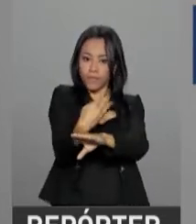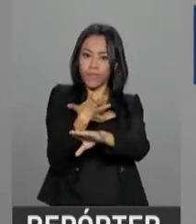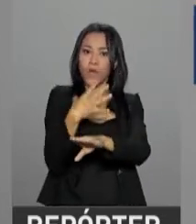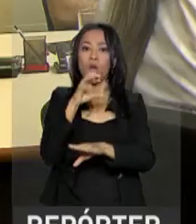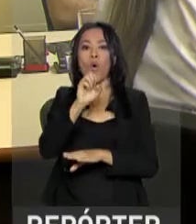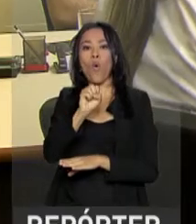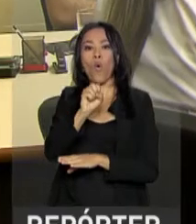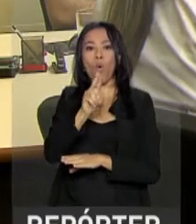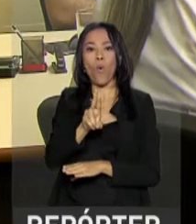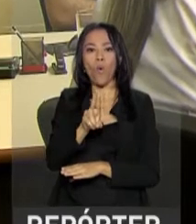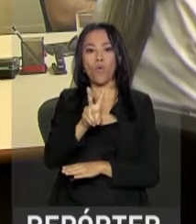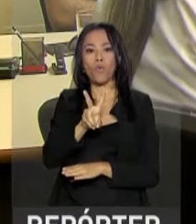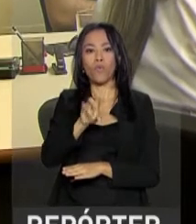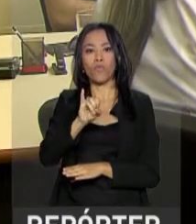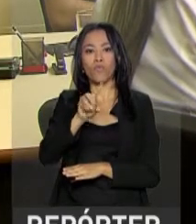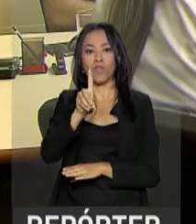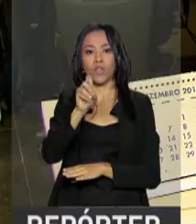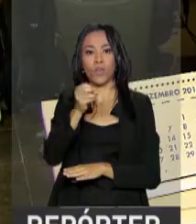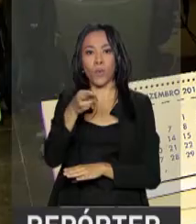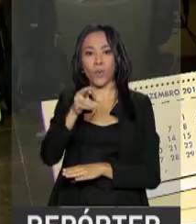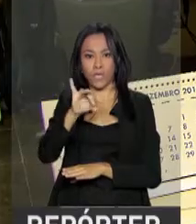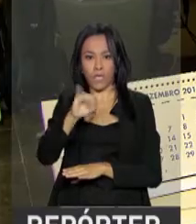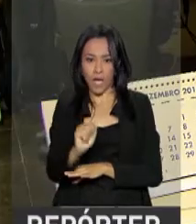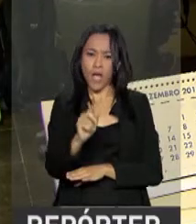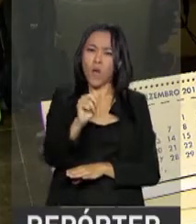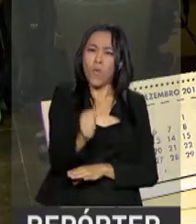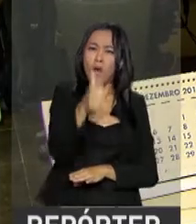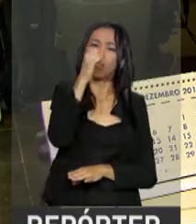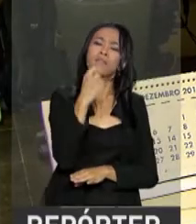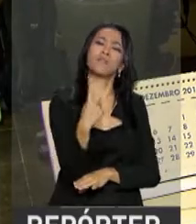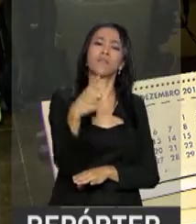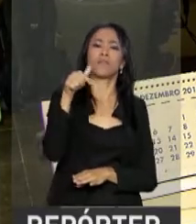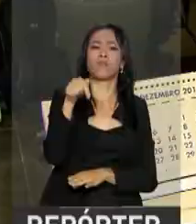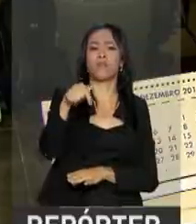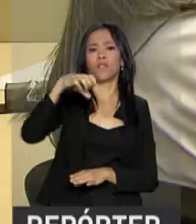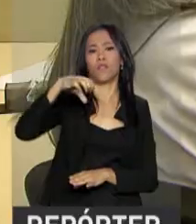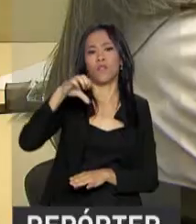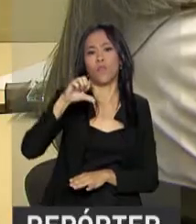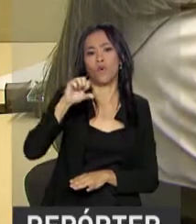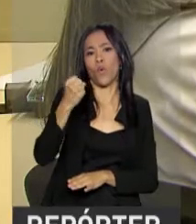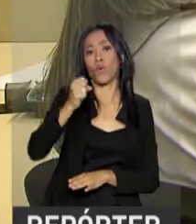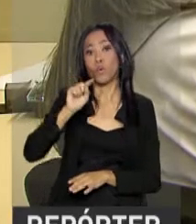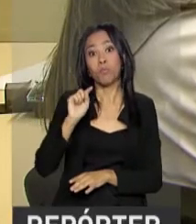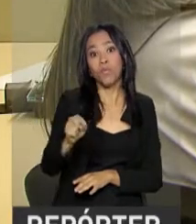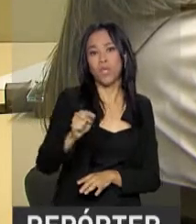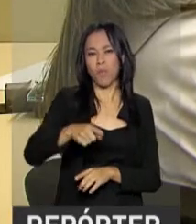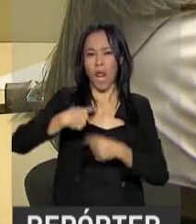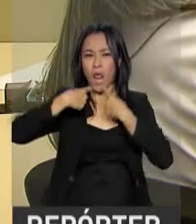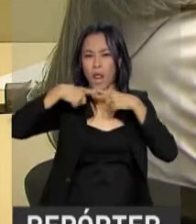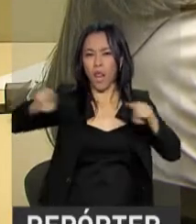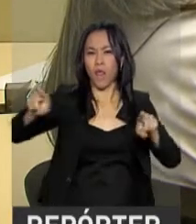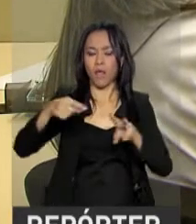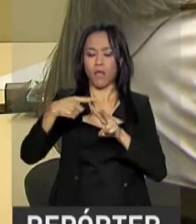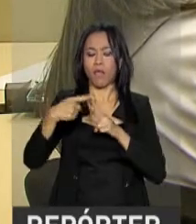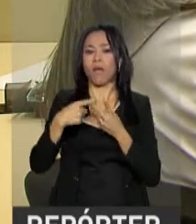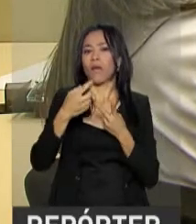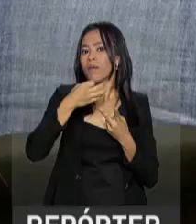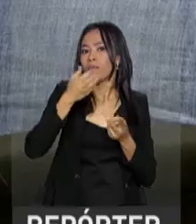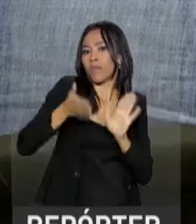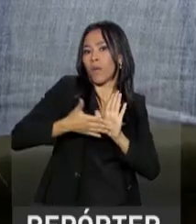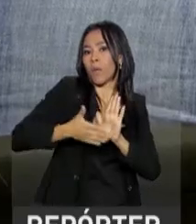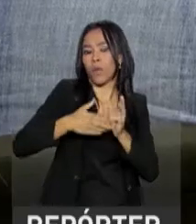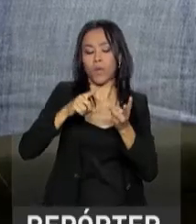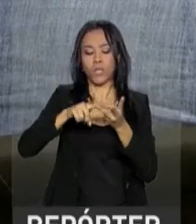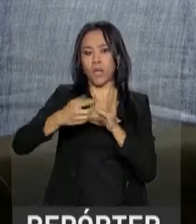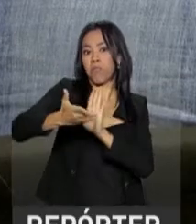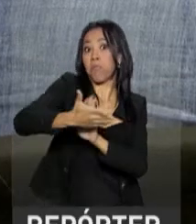Federal, recebeu em 2016 quase 178 mil reclamações, sugestões, denúncias e elogios.